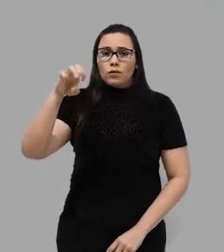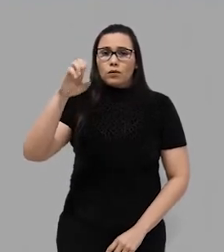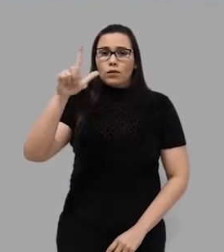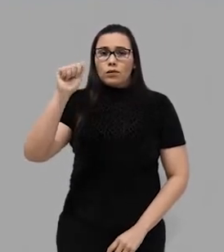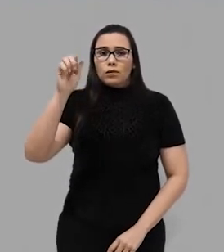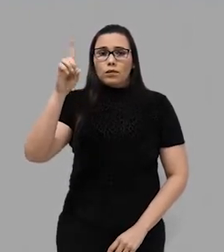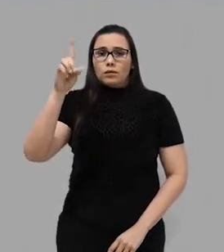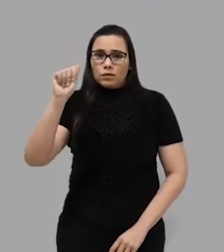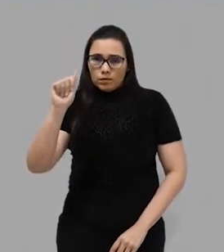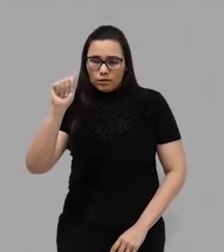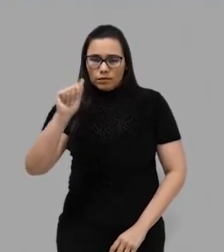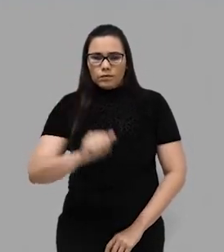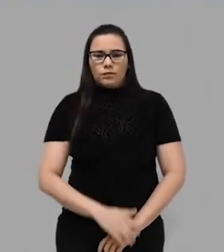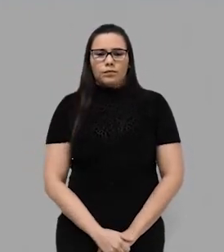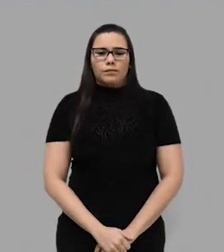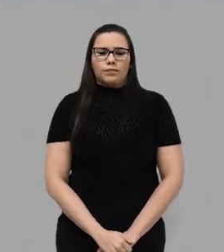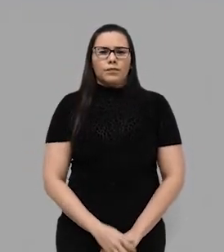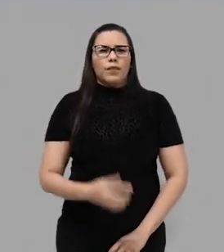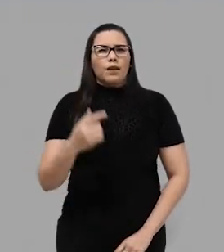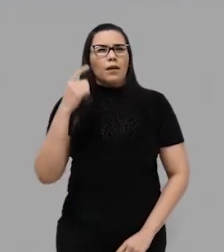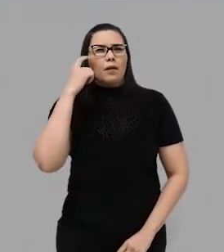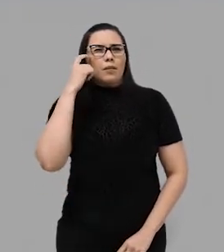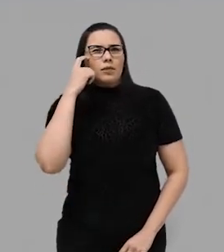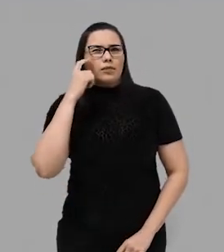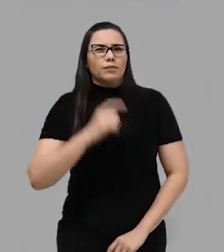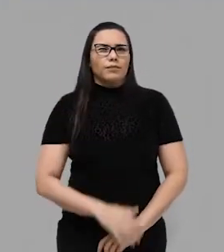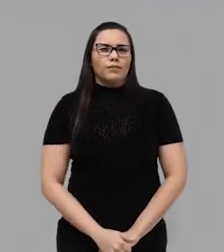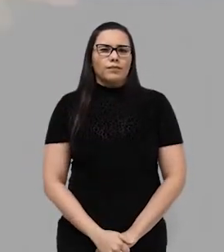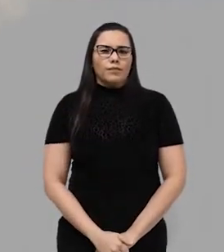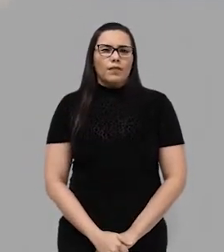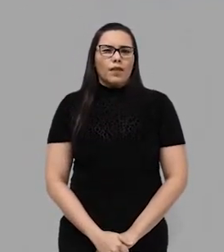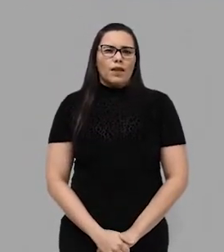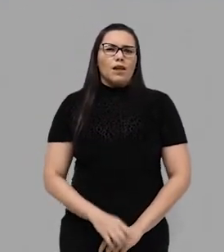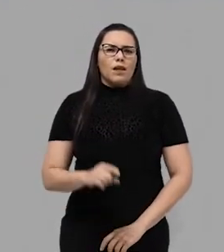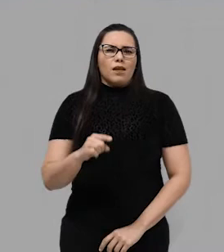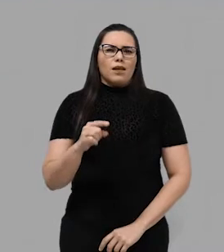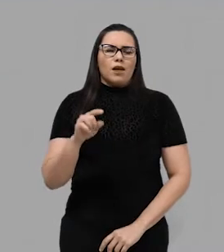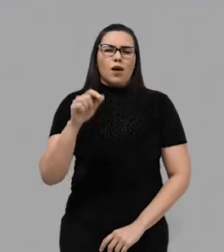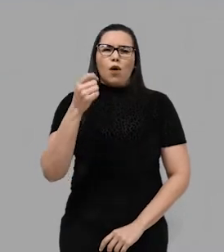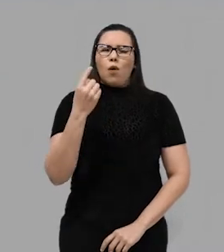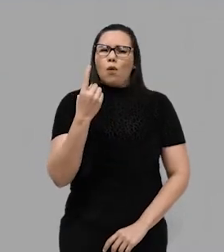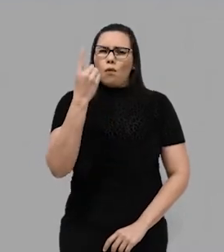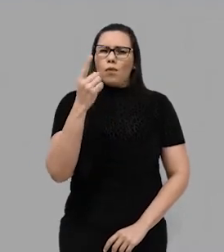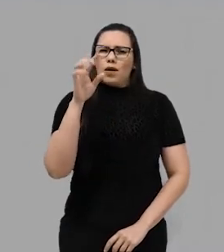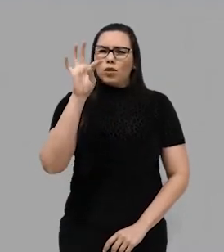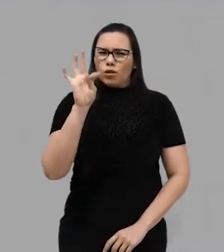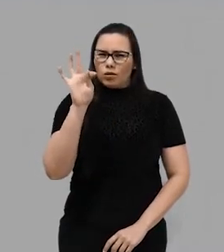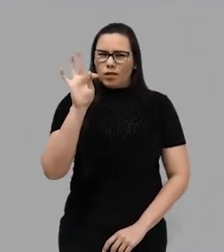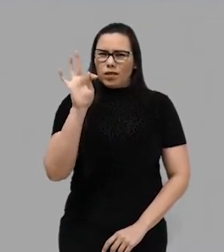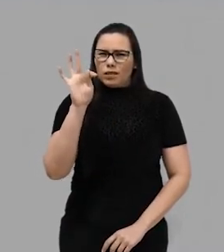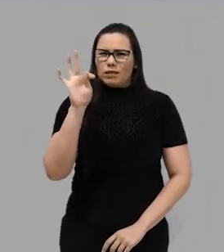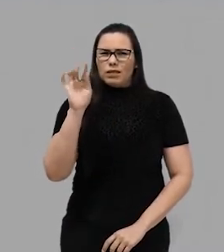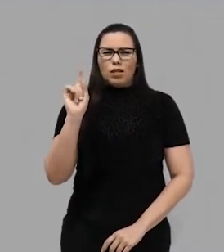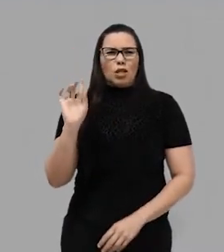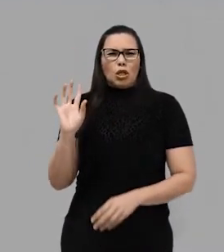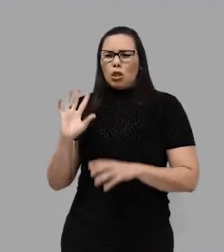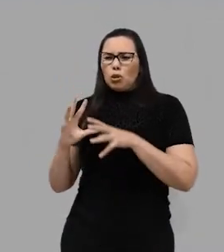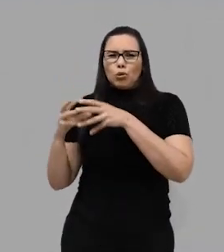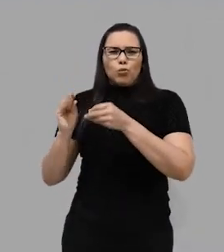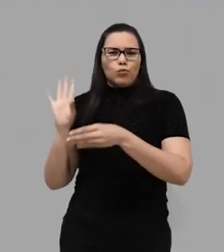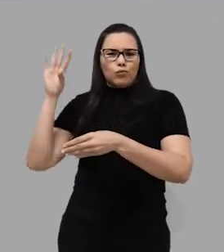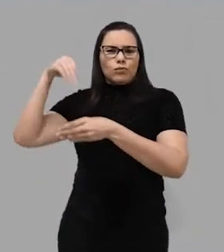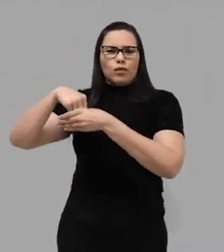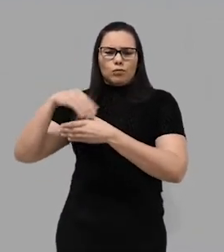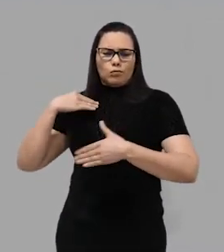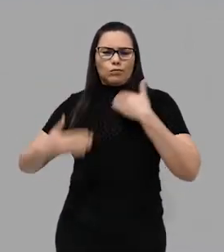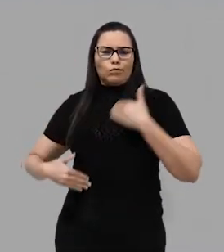essa massa toda, vai fazer parte do corpo do coelho? Lógico que não, né? Por quê? O coelho, quando você chega